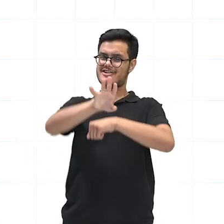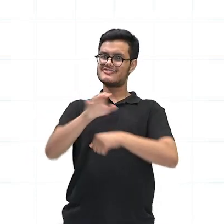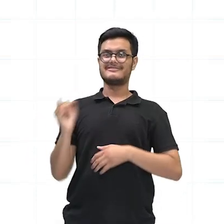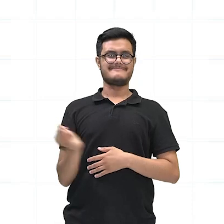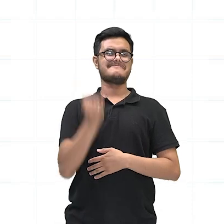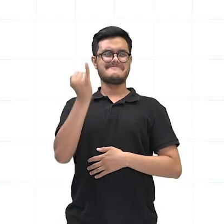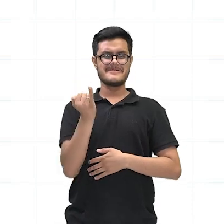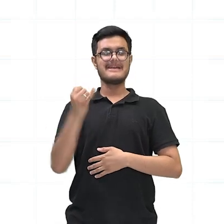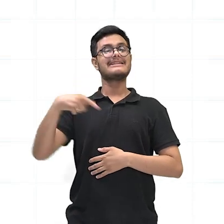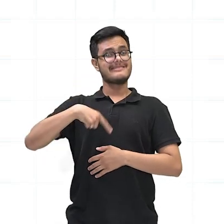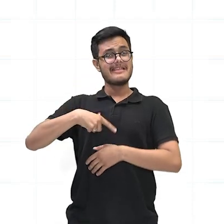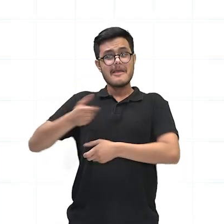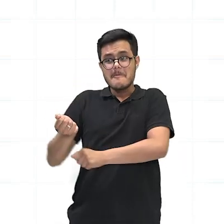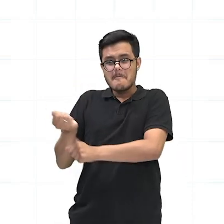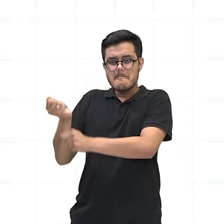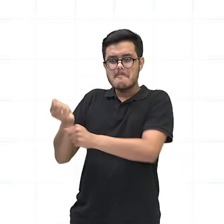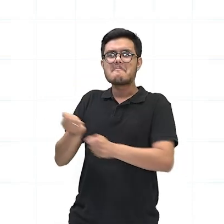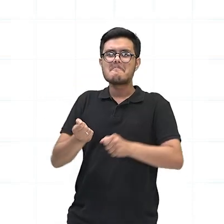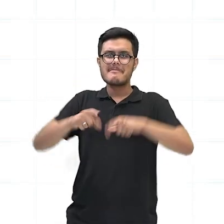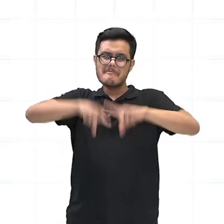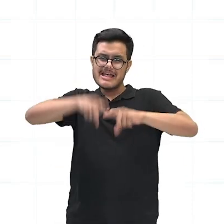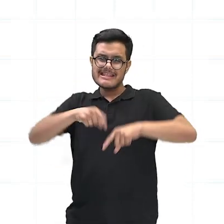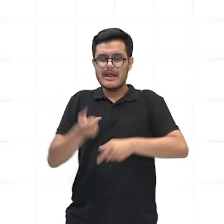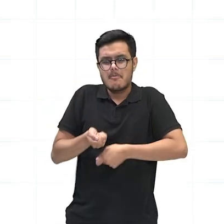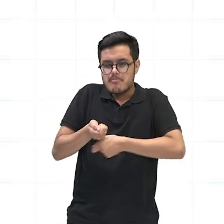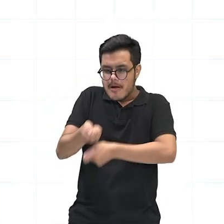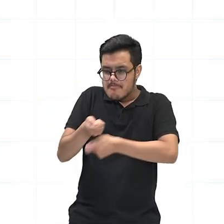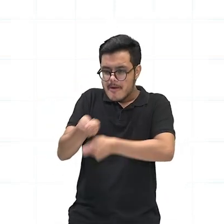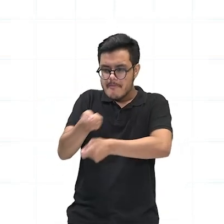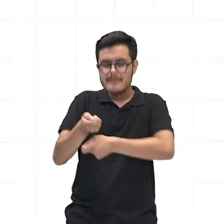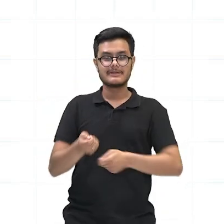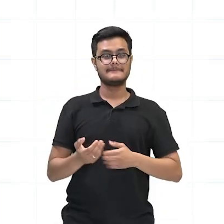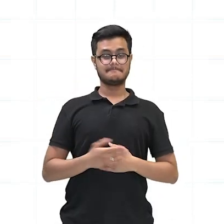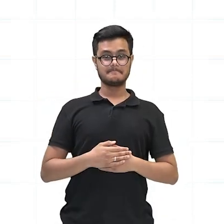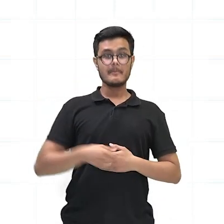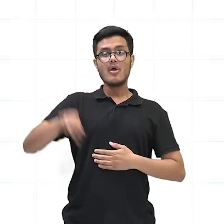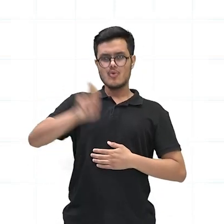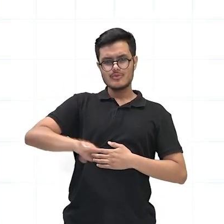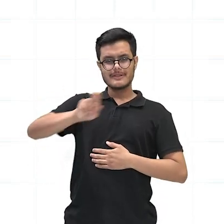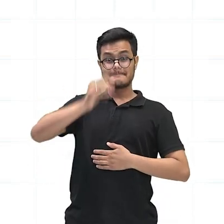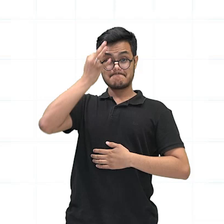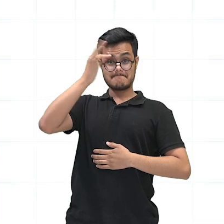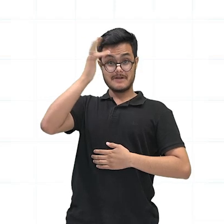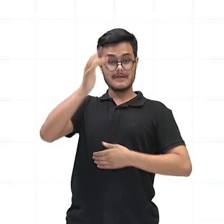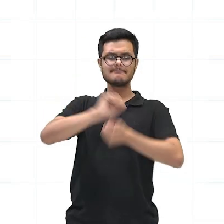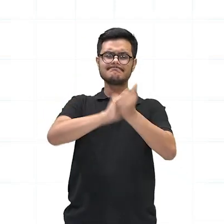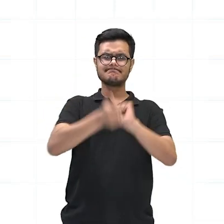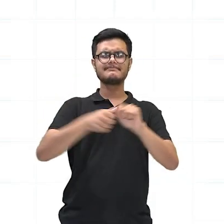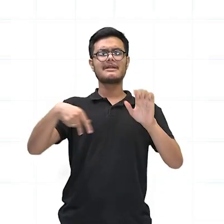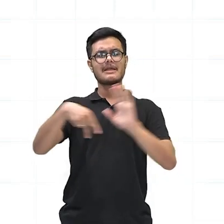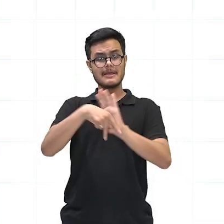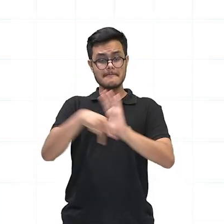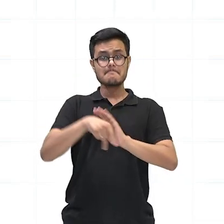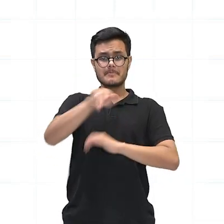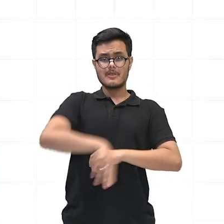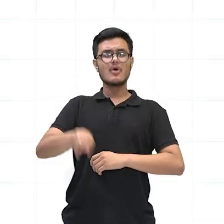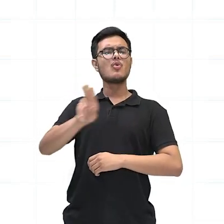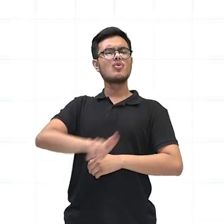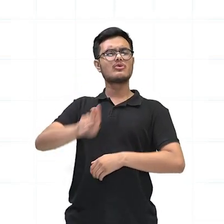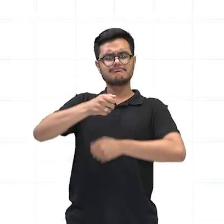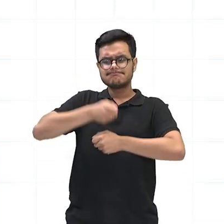A presença de um bastão. Um jogo francês da Idade Média em que bastões eram usados